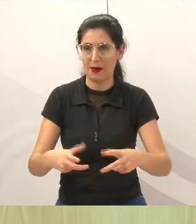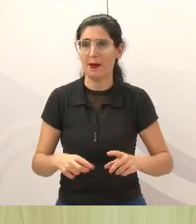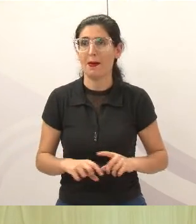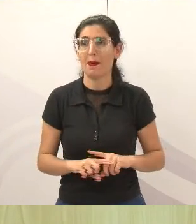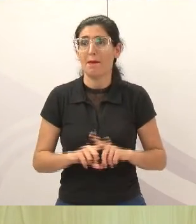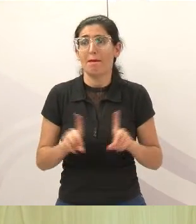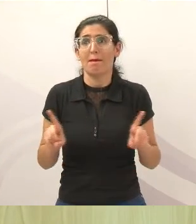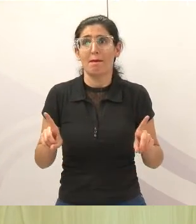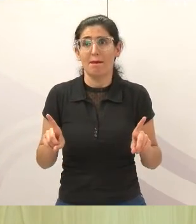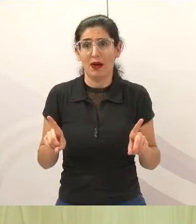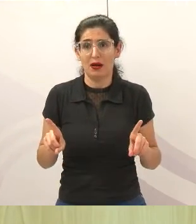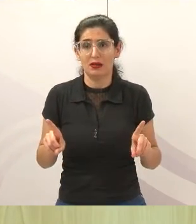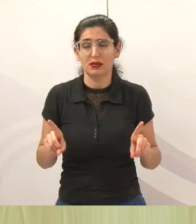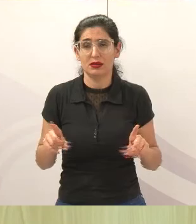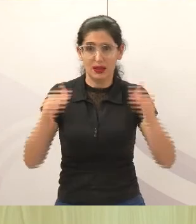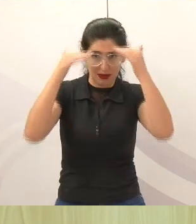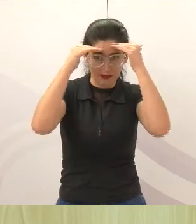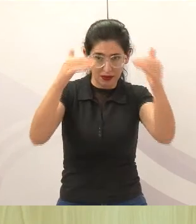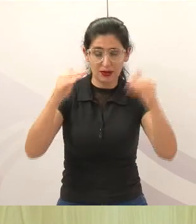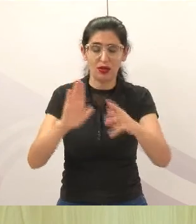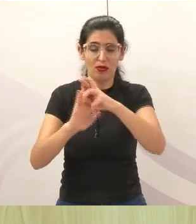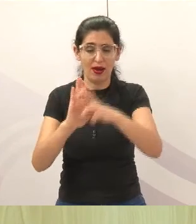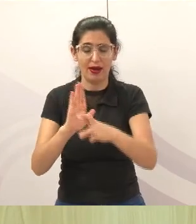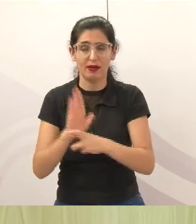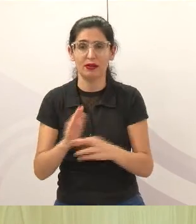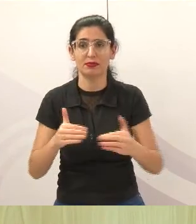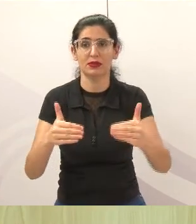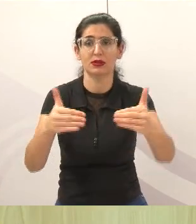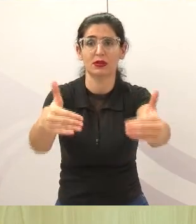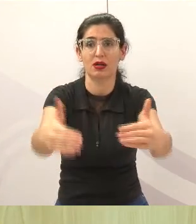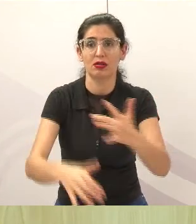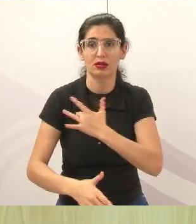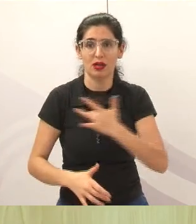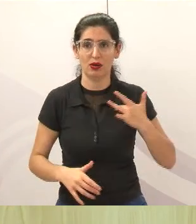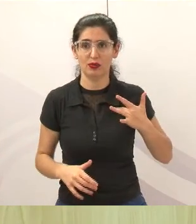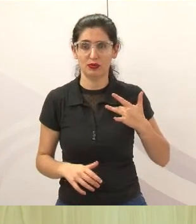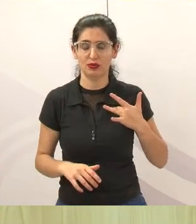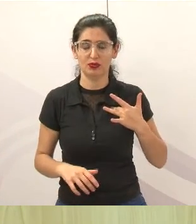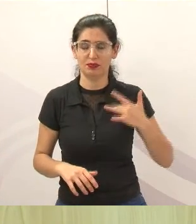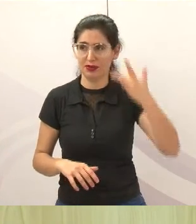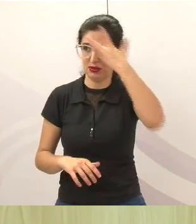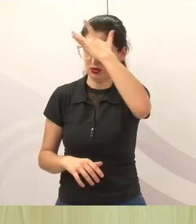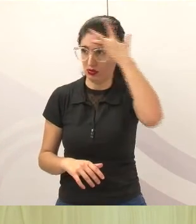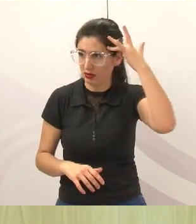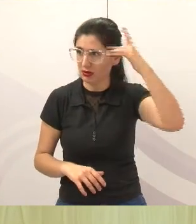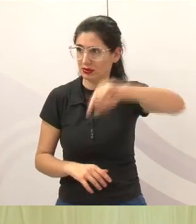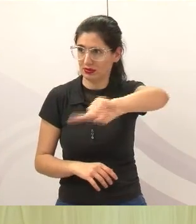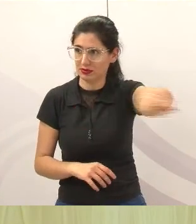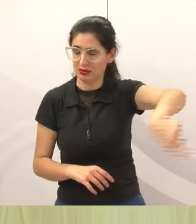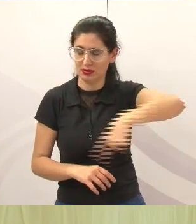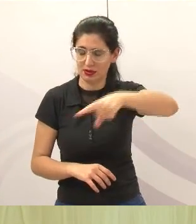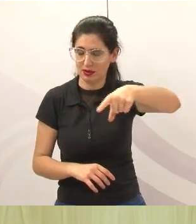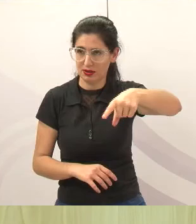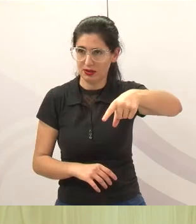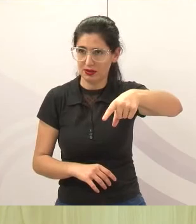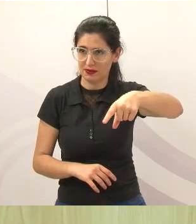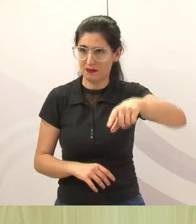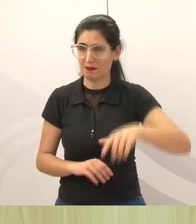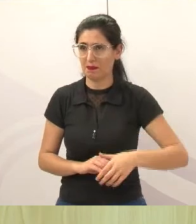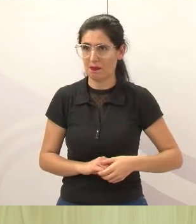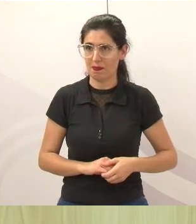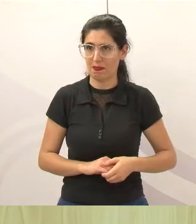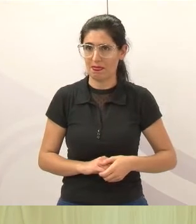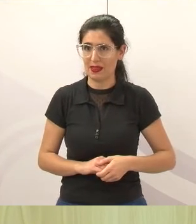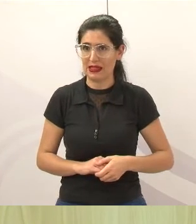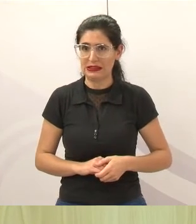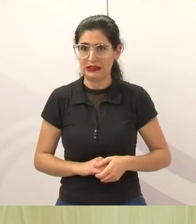mantendo as determinações do Ministério da Saúde para que as pessoas que se integram aí ao grupo